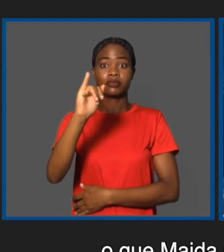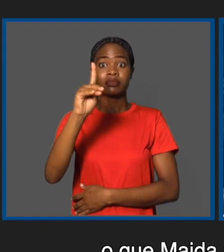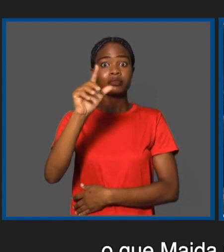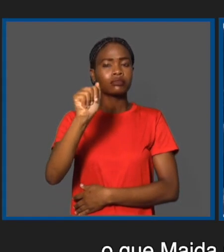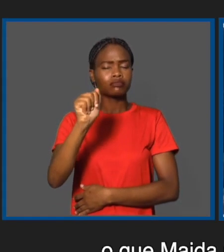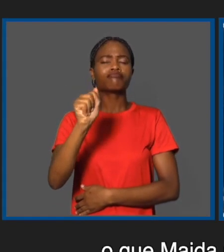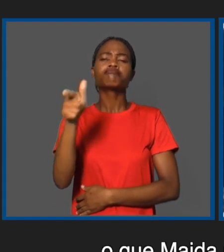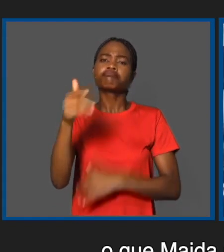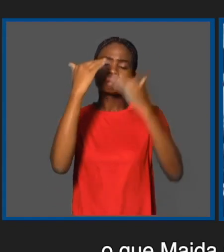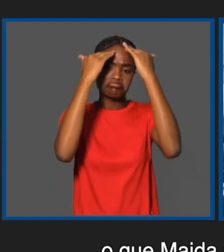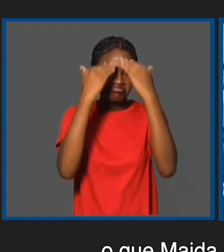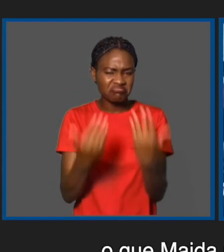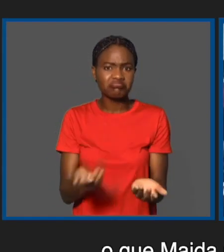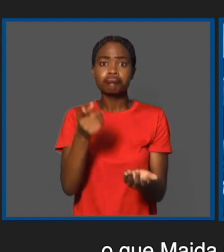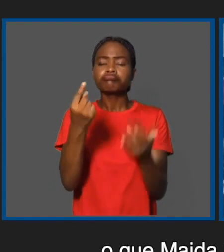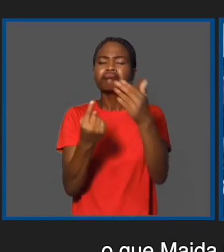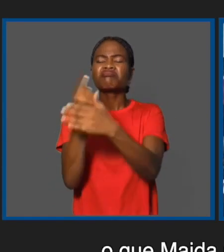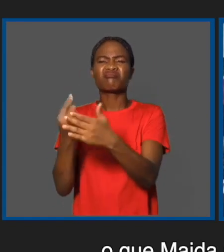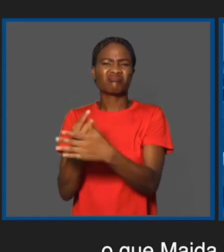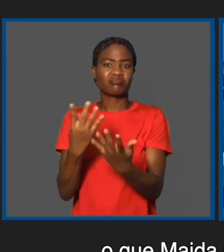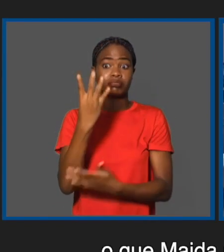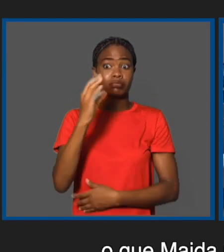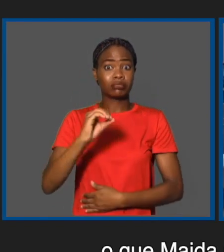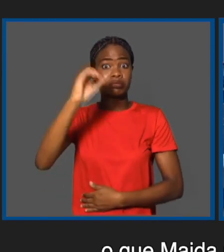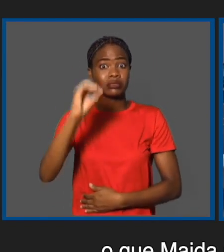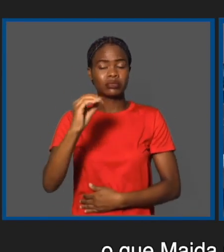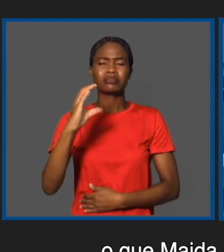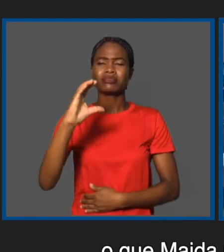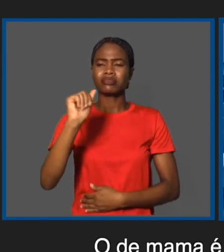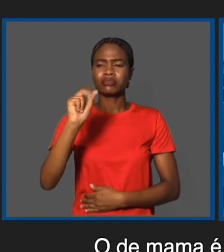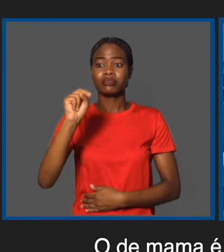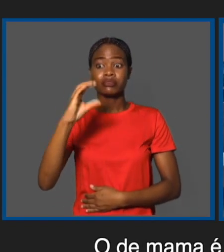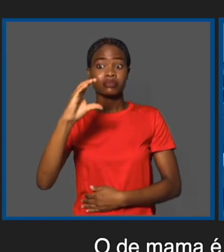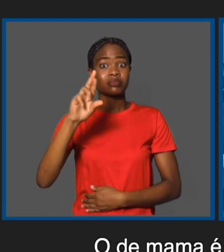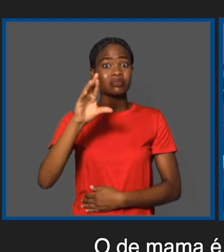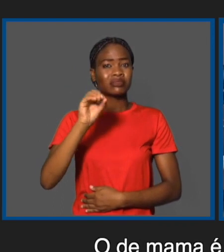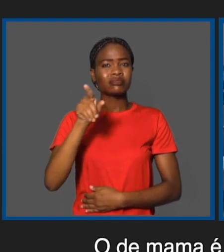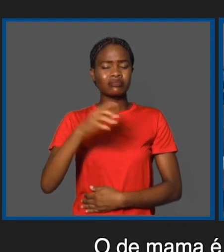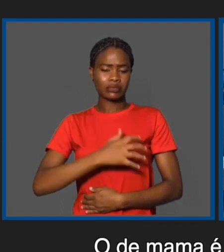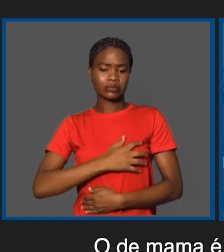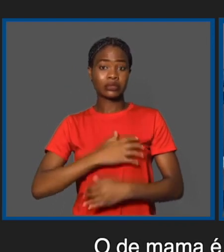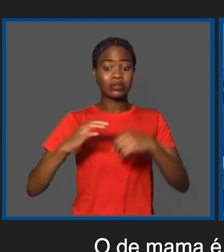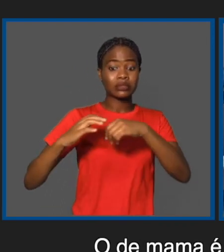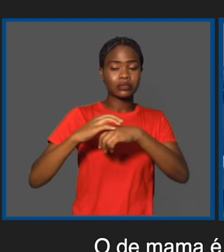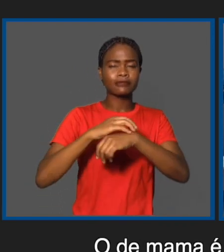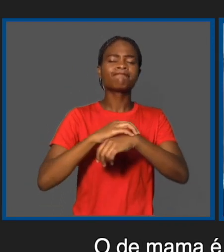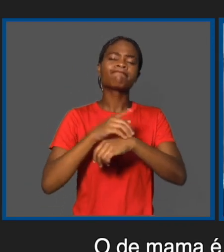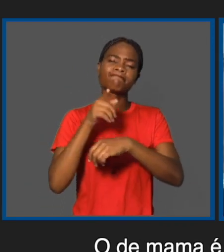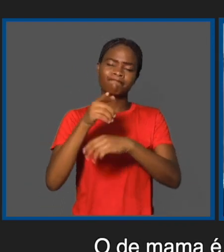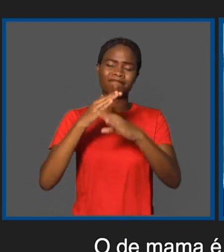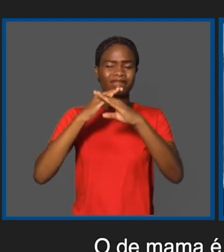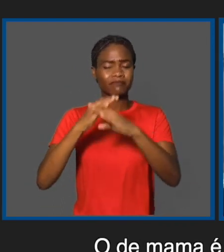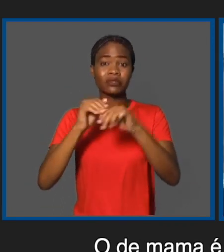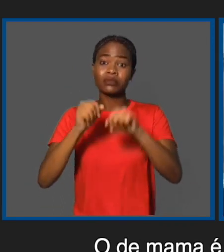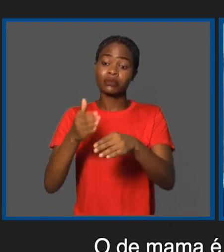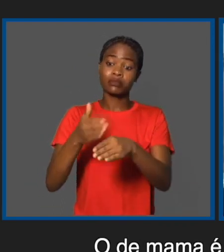2017. O que Maida não sabia é que 40% dos cancros são preveníveis. O de mama é um deles e, se detectado